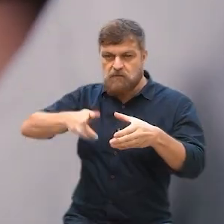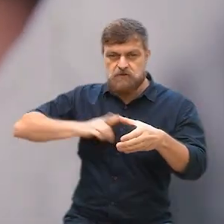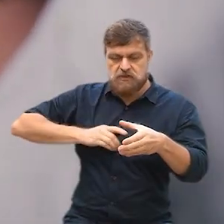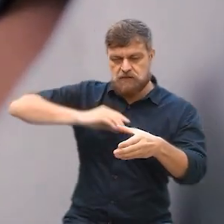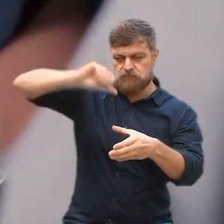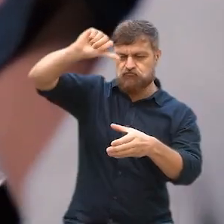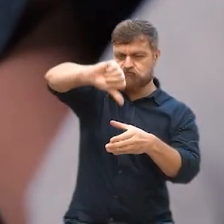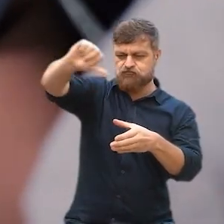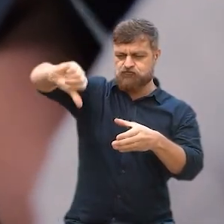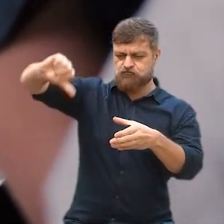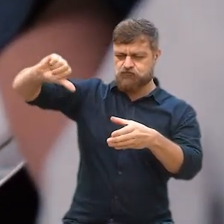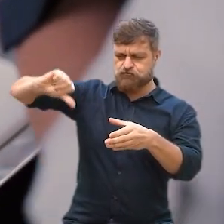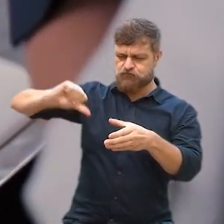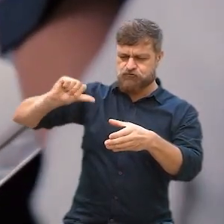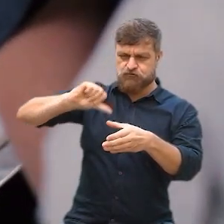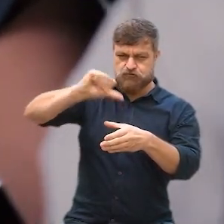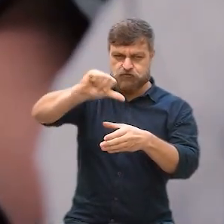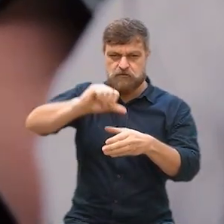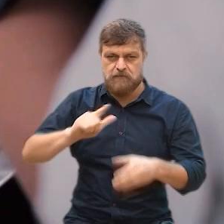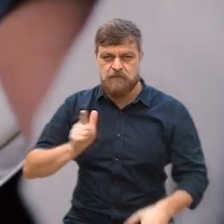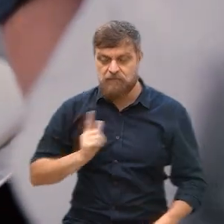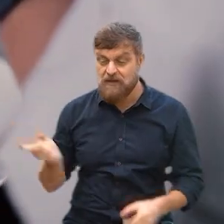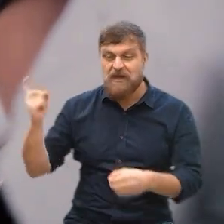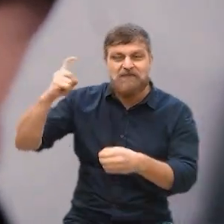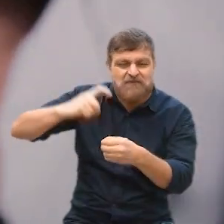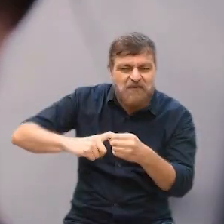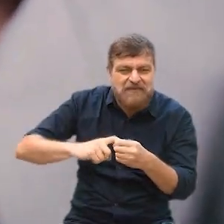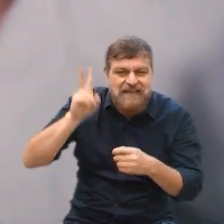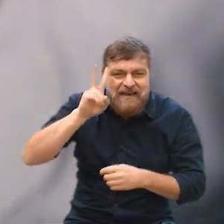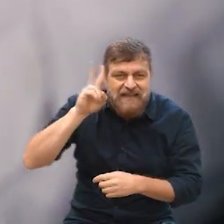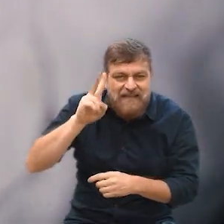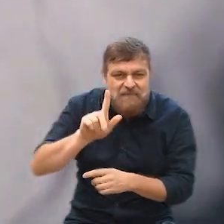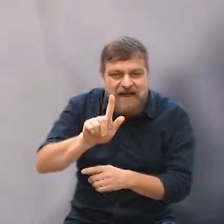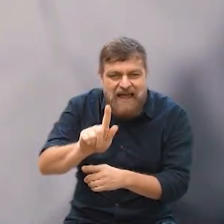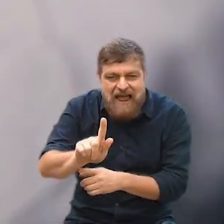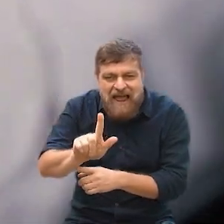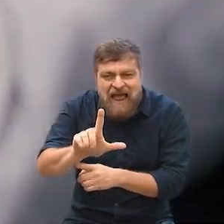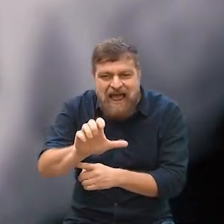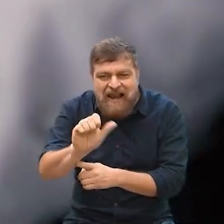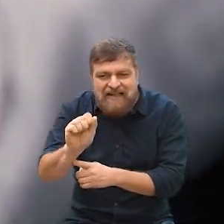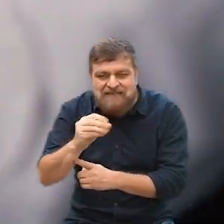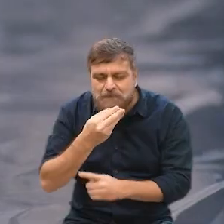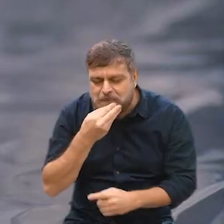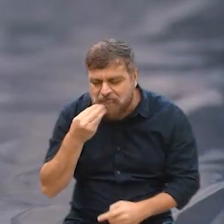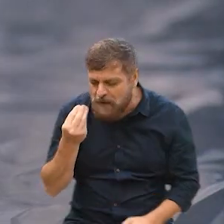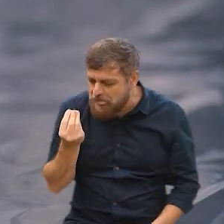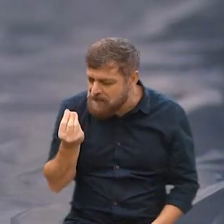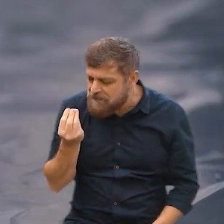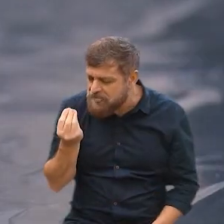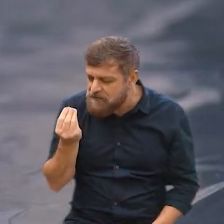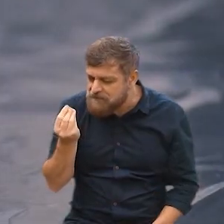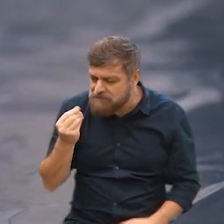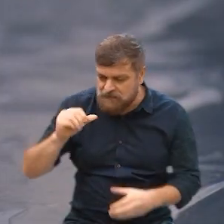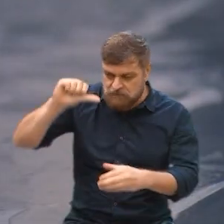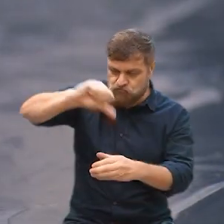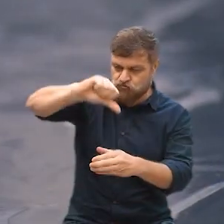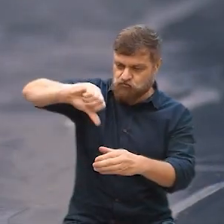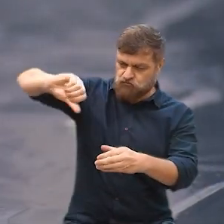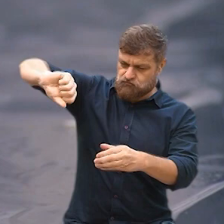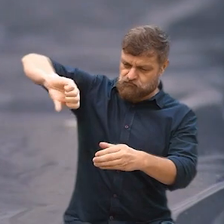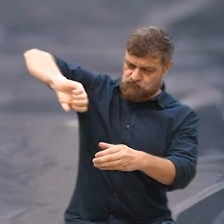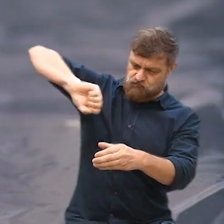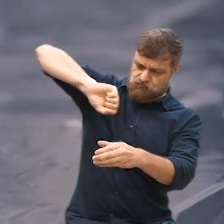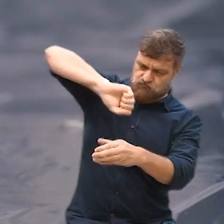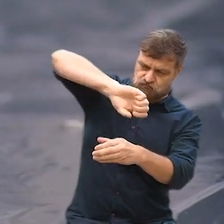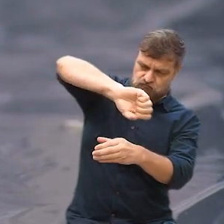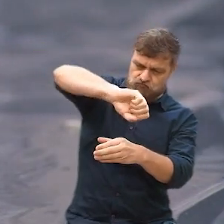e eu comecei com os cremes, né? Voltando àquela coisa do glacê, né? Que hoje a gente chama de chantininho. Voltando àquela coisa